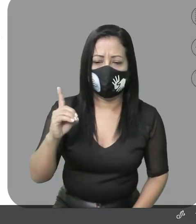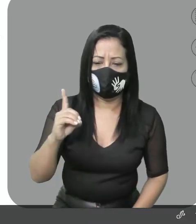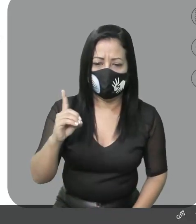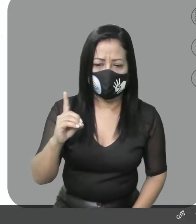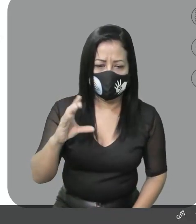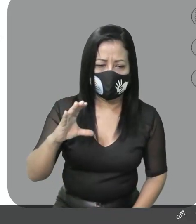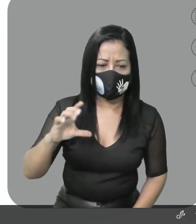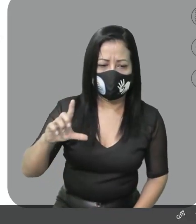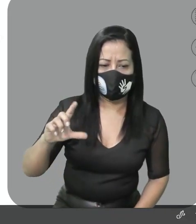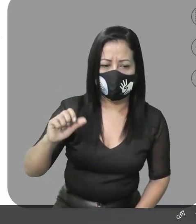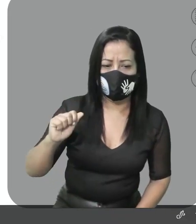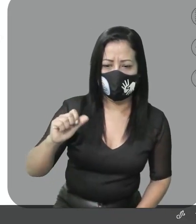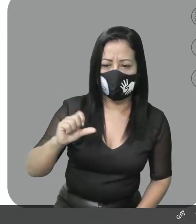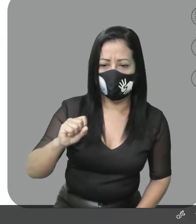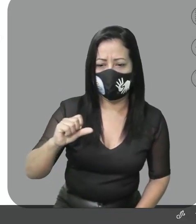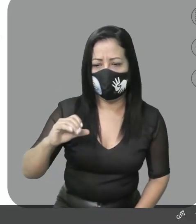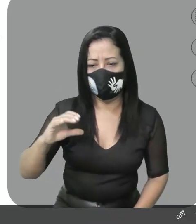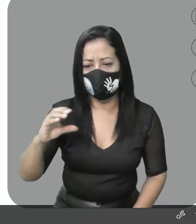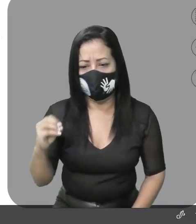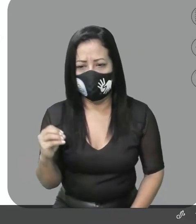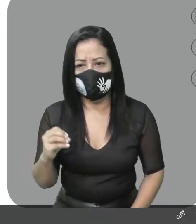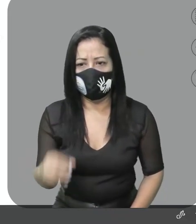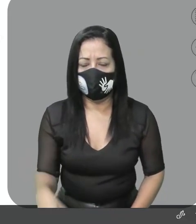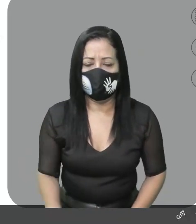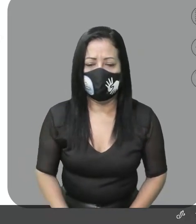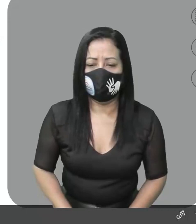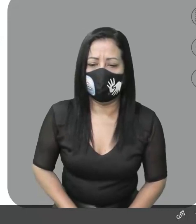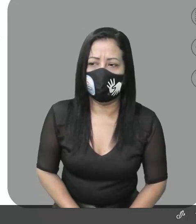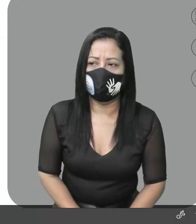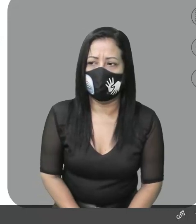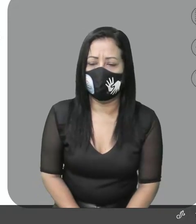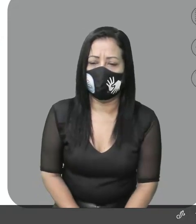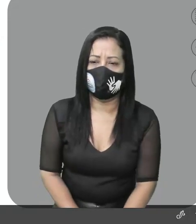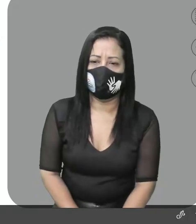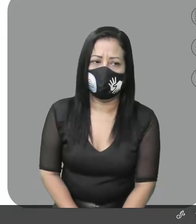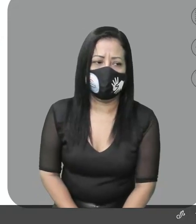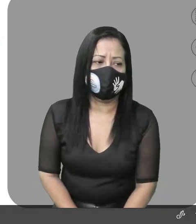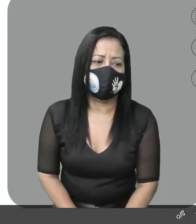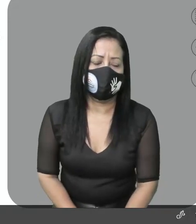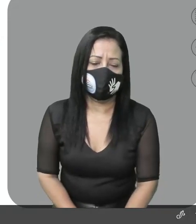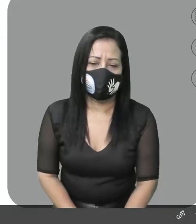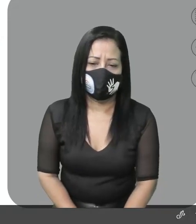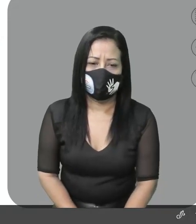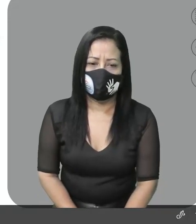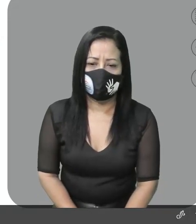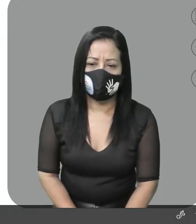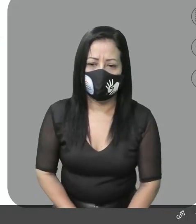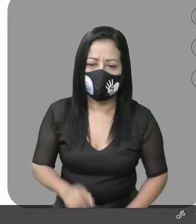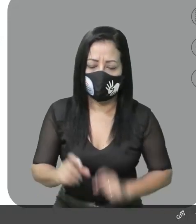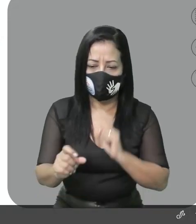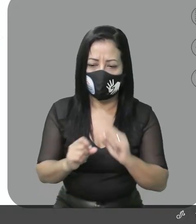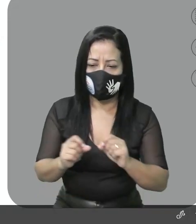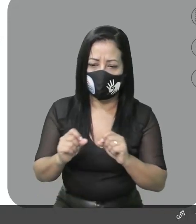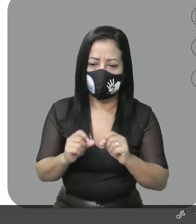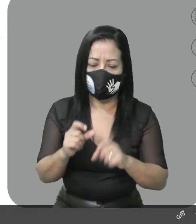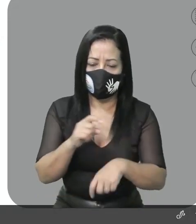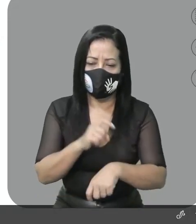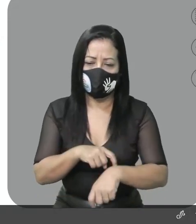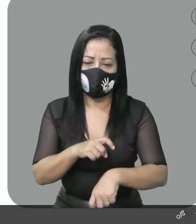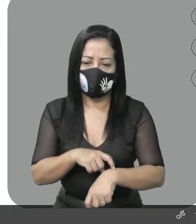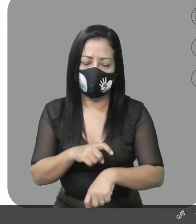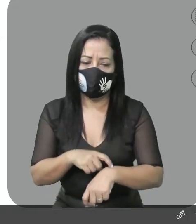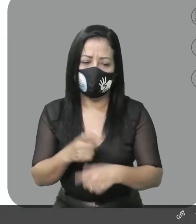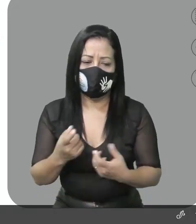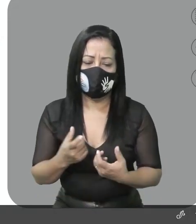clássico, que é o momento clássico, letra D, momento clássico, que é o momento